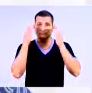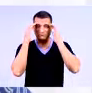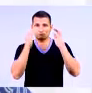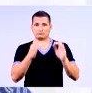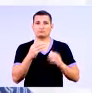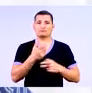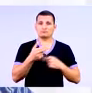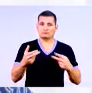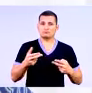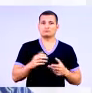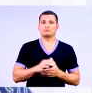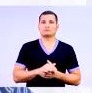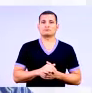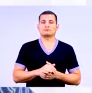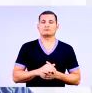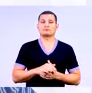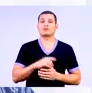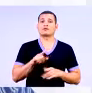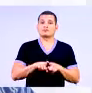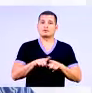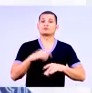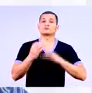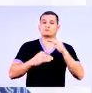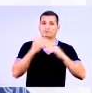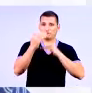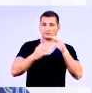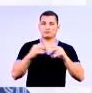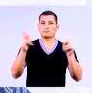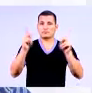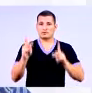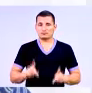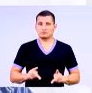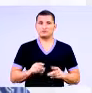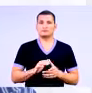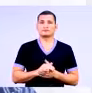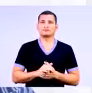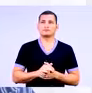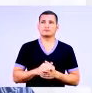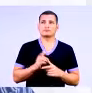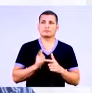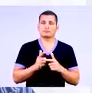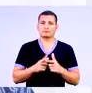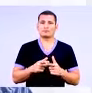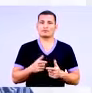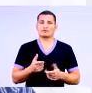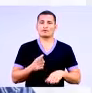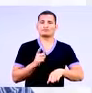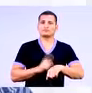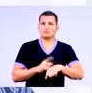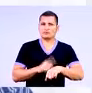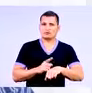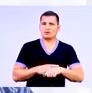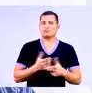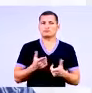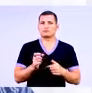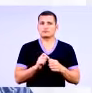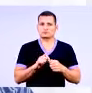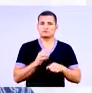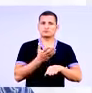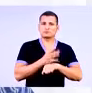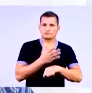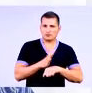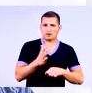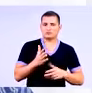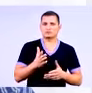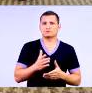E segundo, desenvolver isso de uma maneira harmônica, não é? Porque a gente passa a maior parte do tempo desenvolvendo essas atividades,